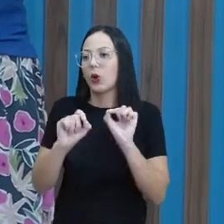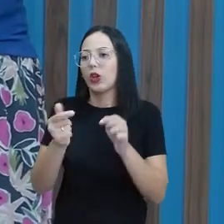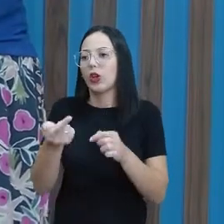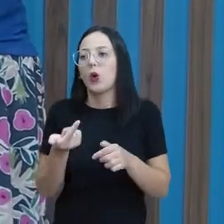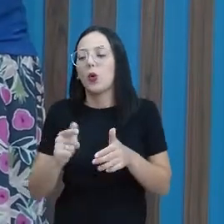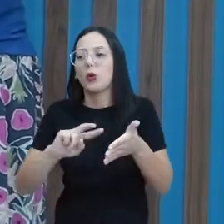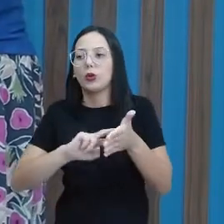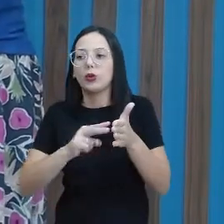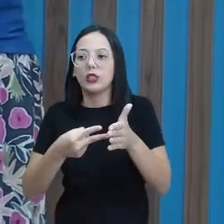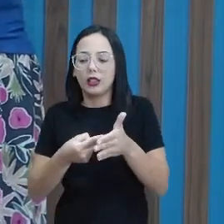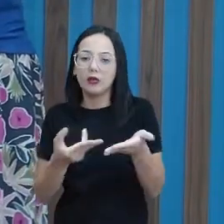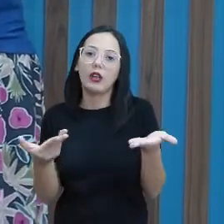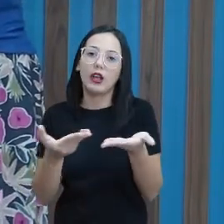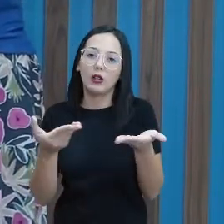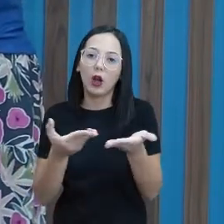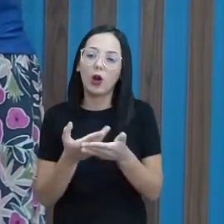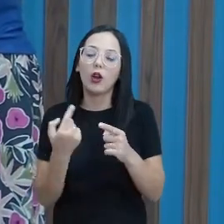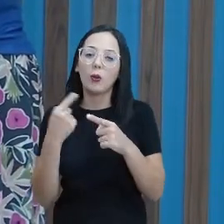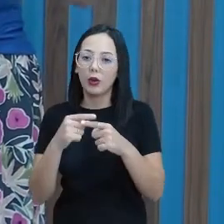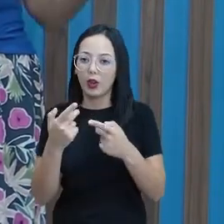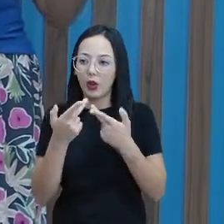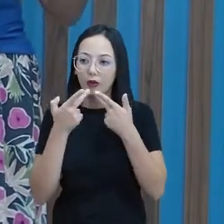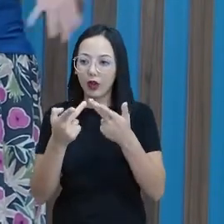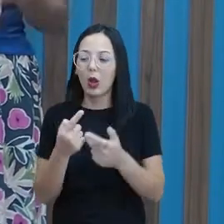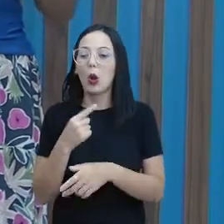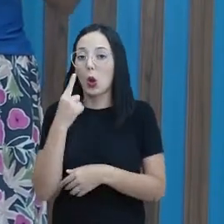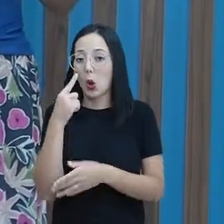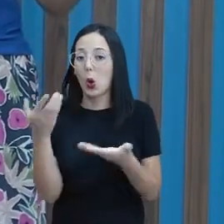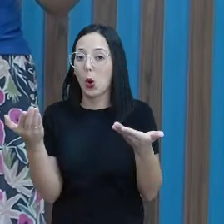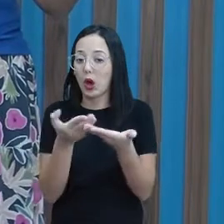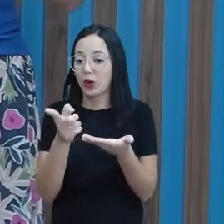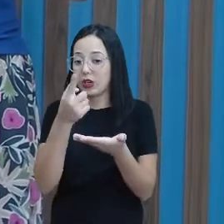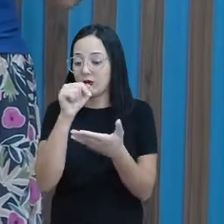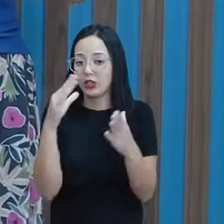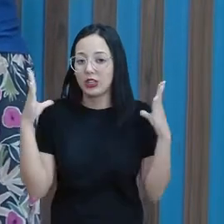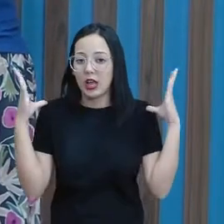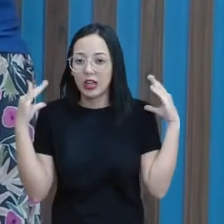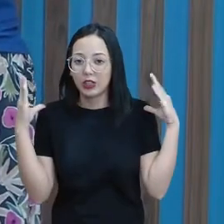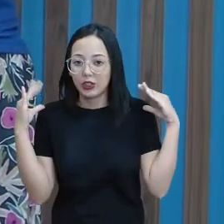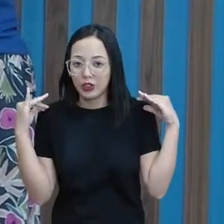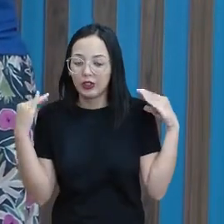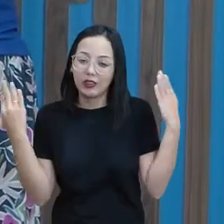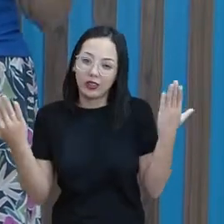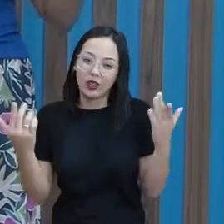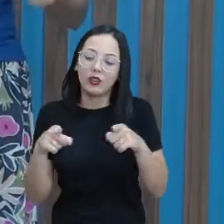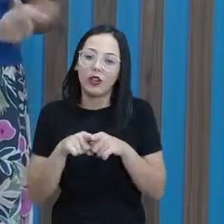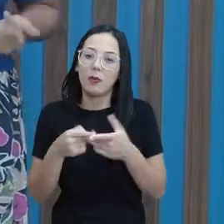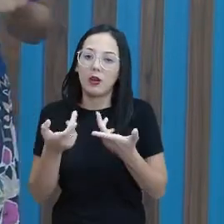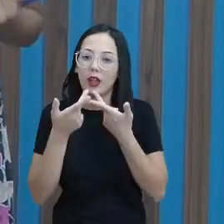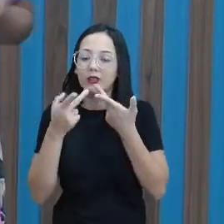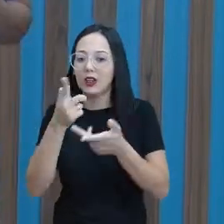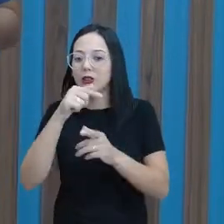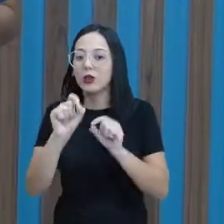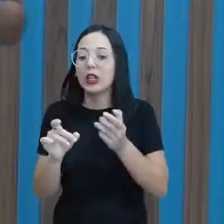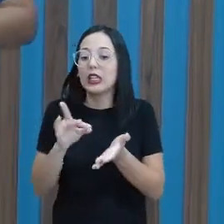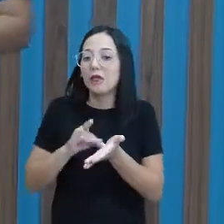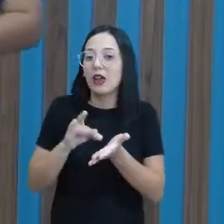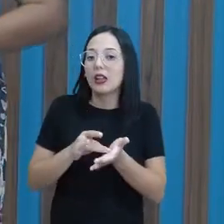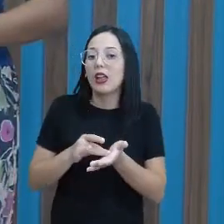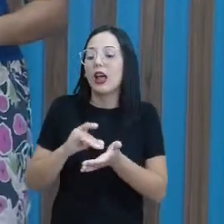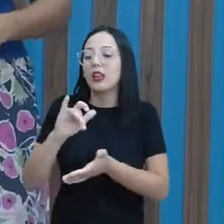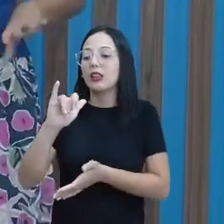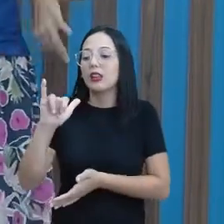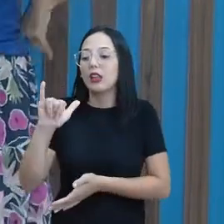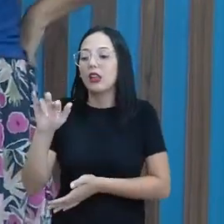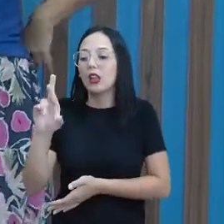outro sentido. Não é? Quando eu digo, esses meninos são anjinhos, sem aspas, eu quero usar o sentido literal. Mas quando